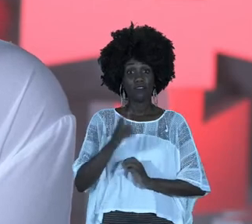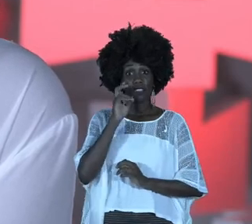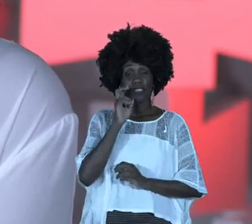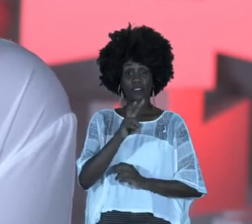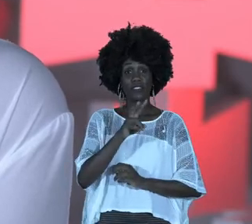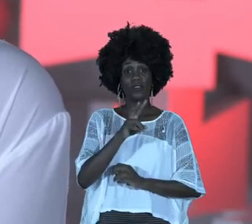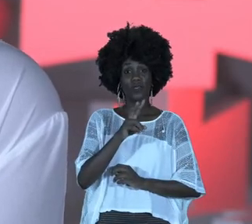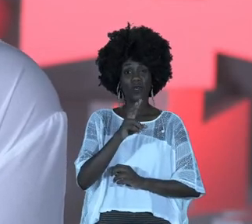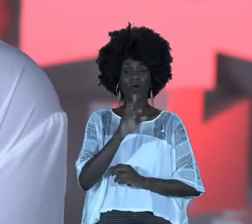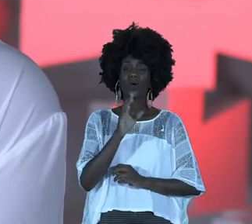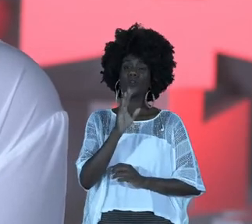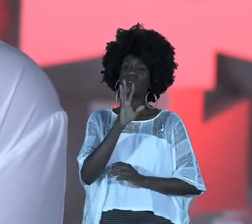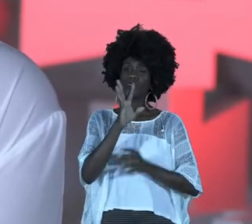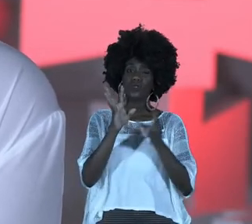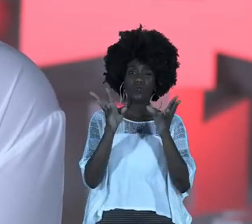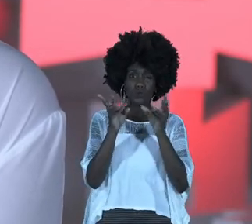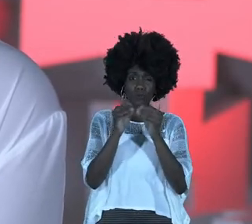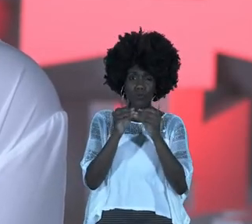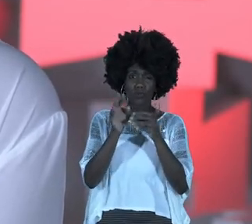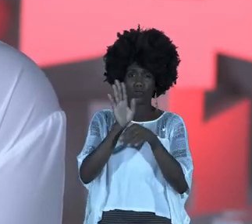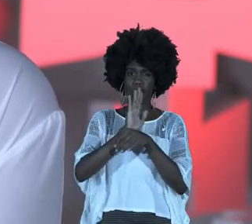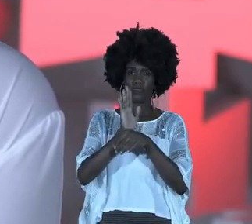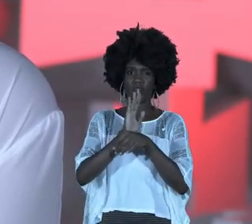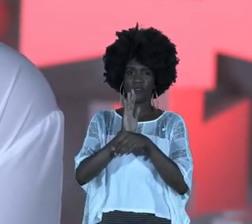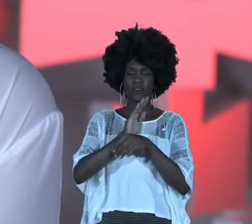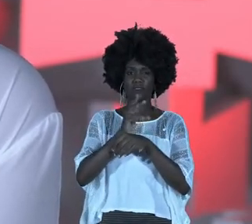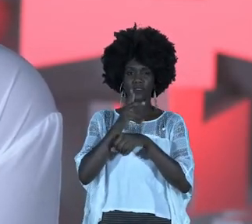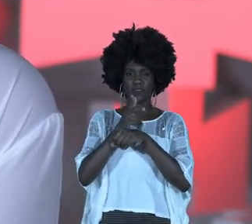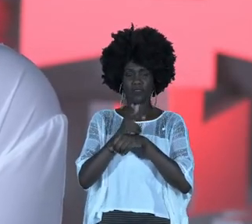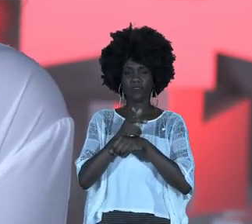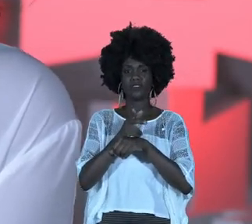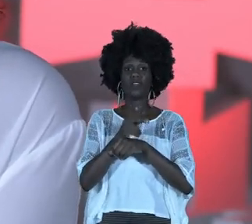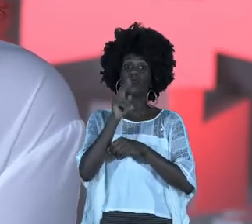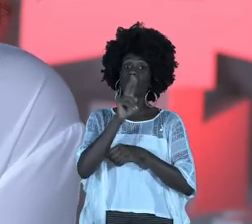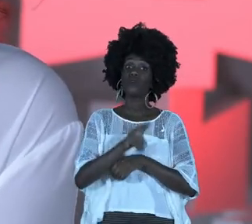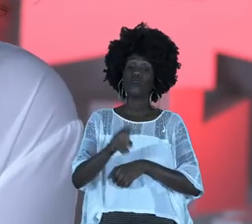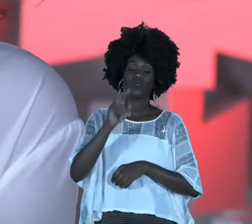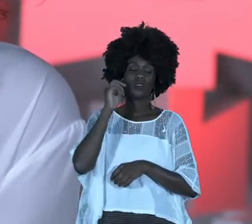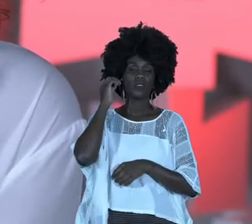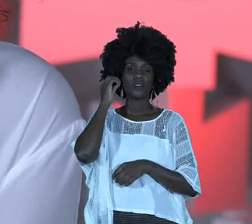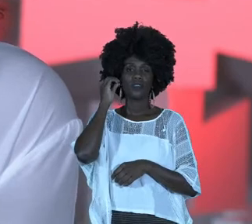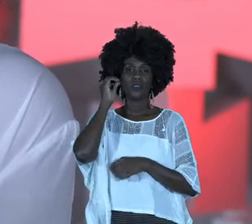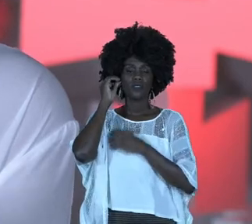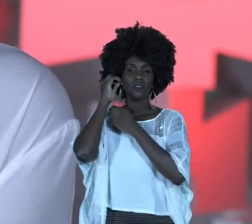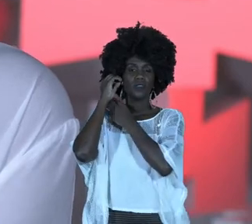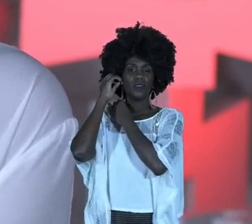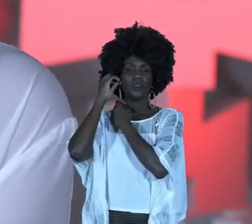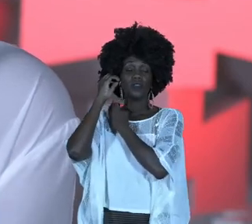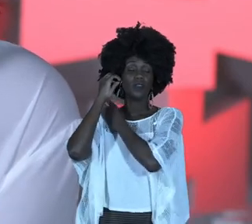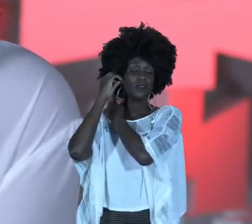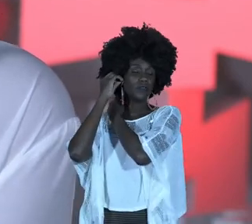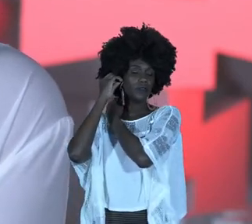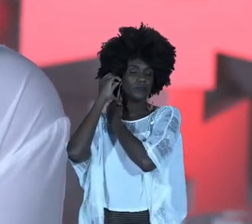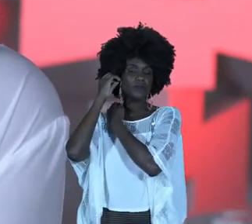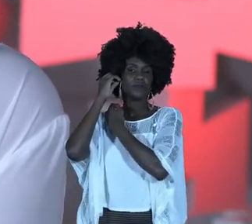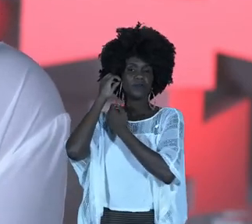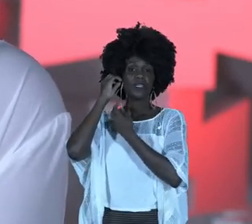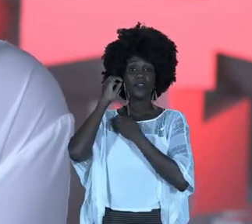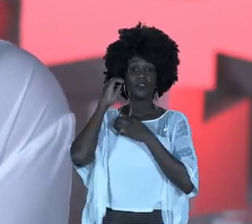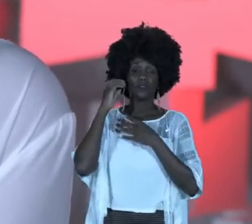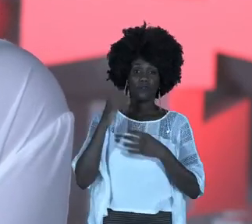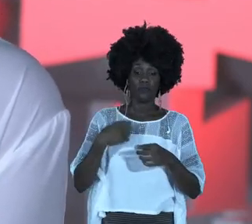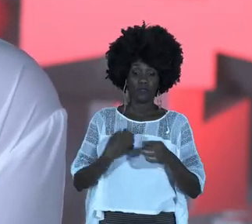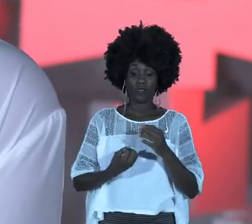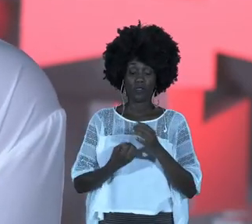vocês viram, né, um pedaço do vídeo que foi usado, foi projetado nesse espaço.